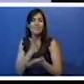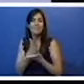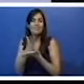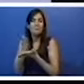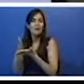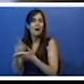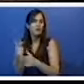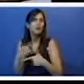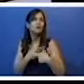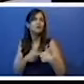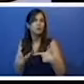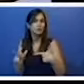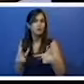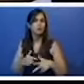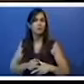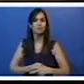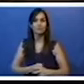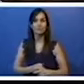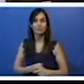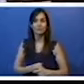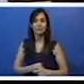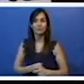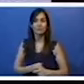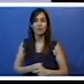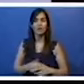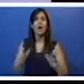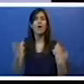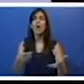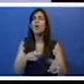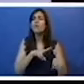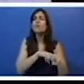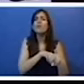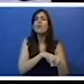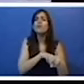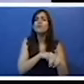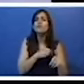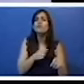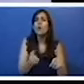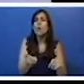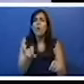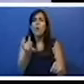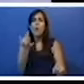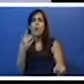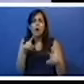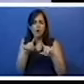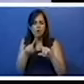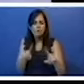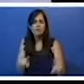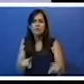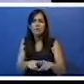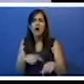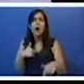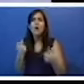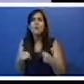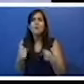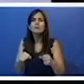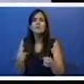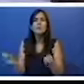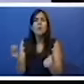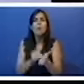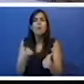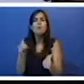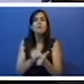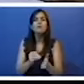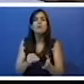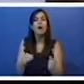todo referência e a parte verde lembra quantos triângulos eu preciso para completar